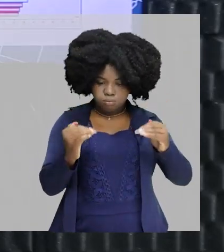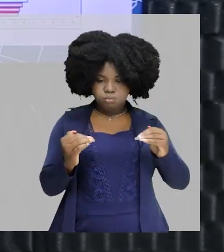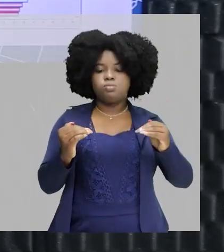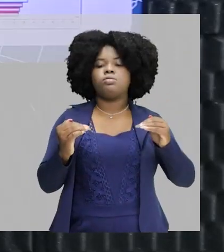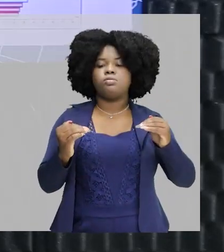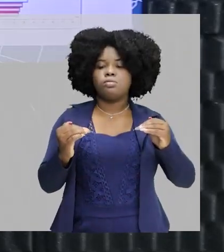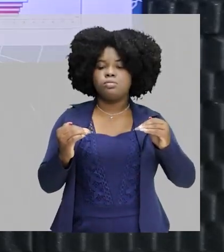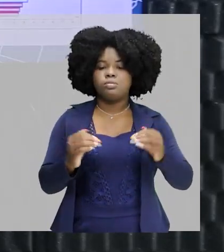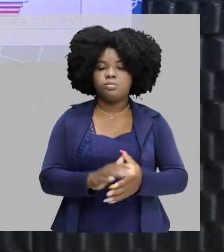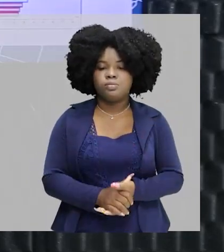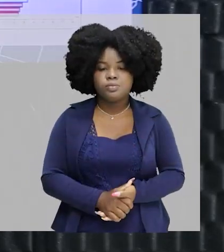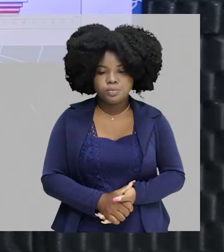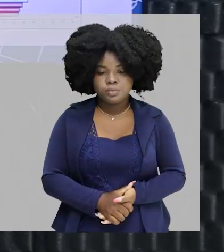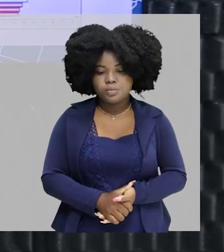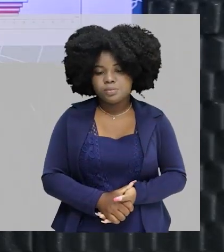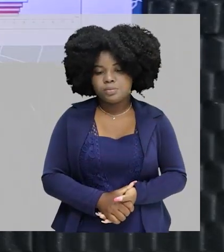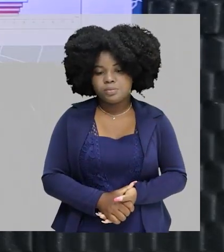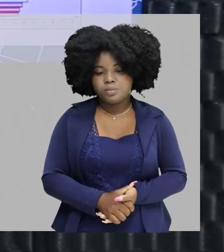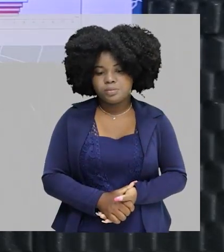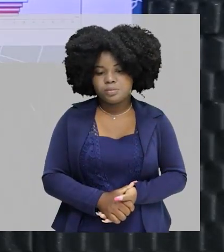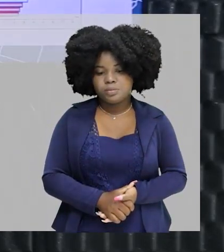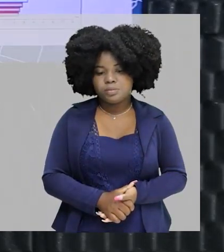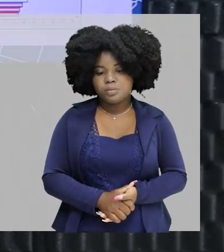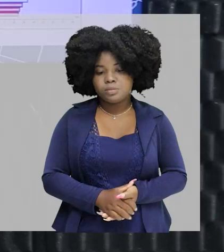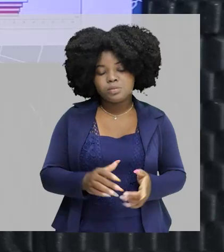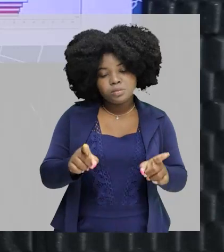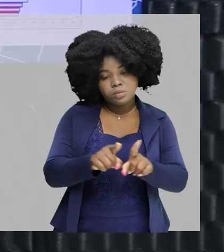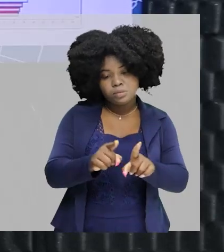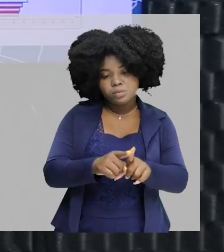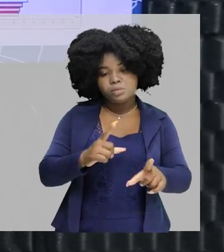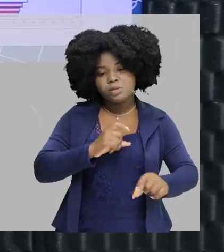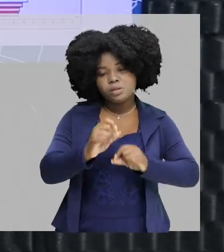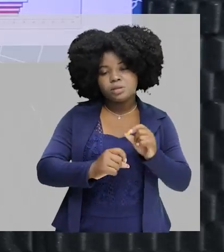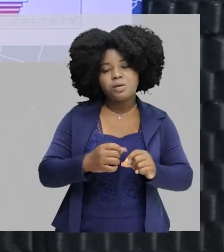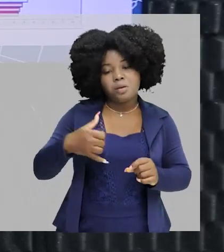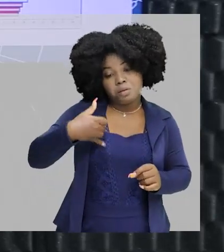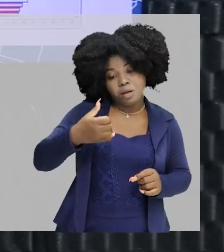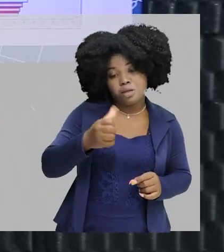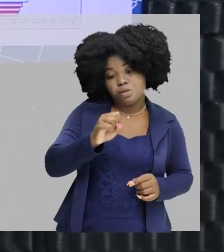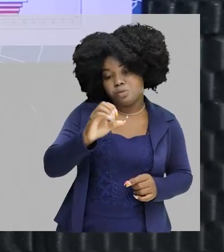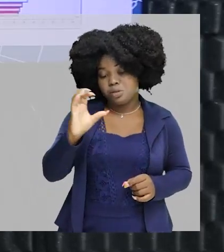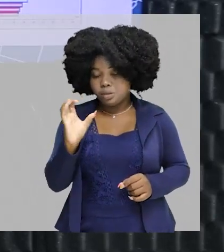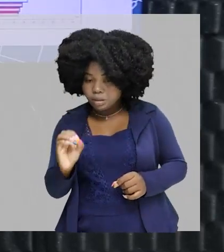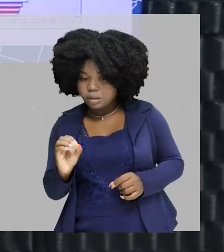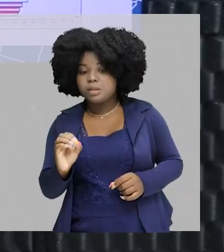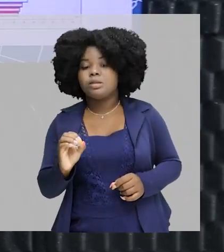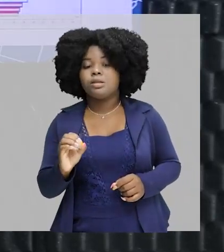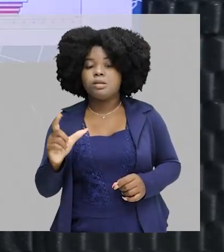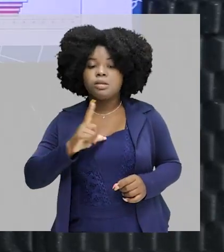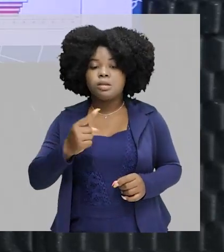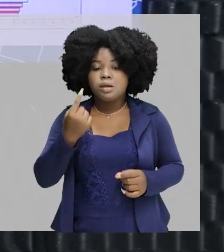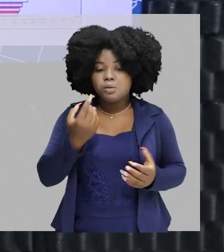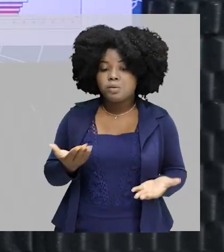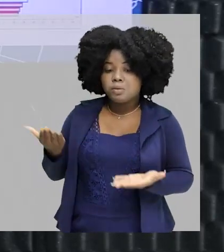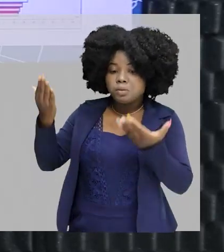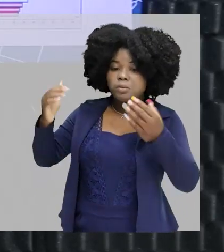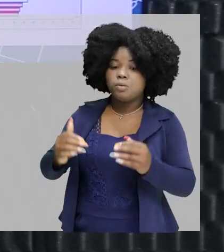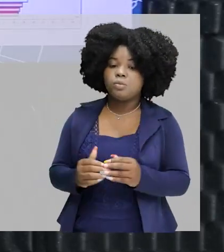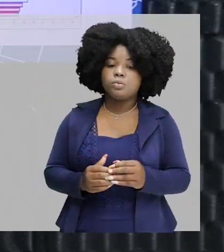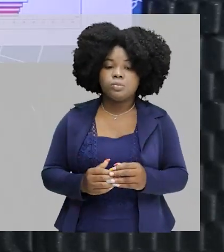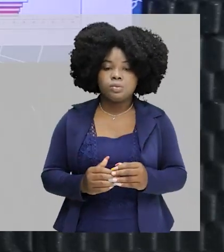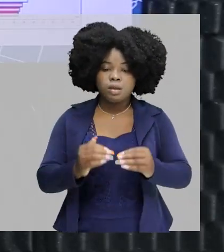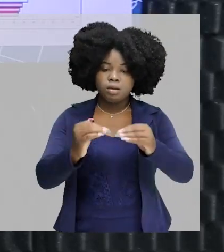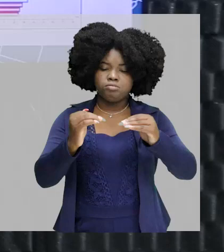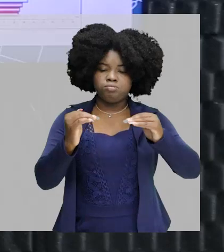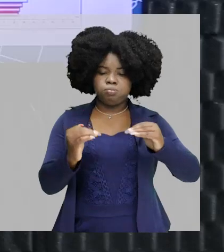vai caindo. Quando nós vamos olhar nas altas idades, né, acima de 80 anos, tu já tem aqui um menor contingente